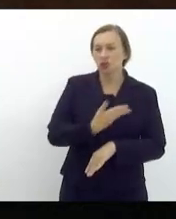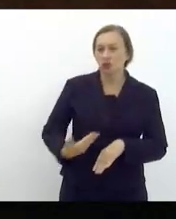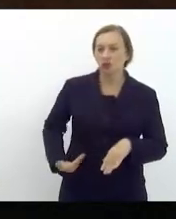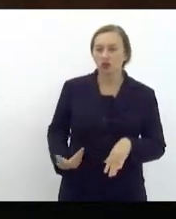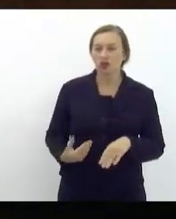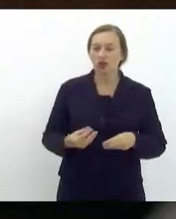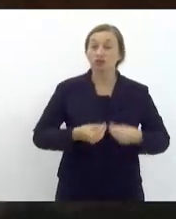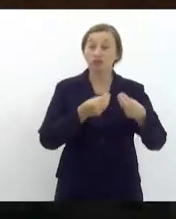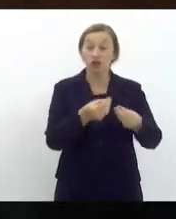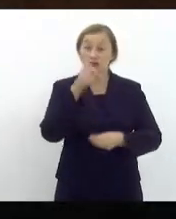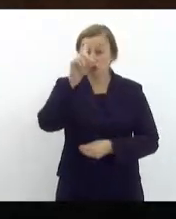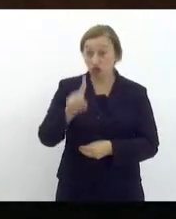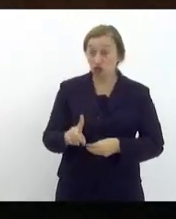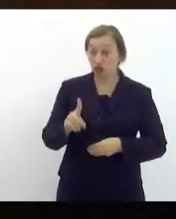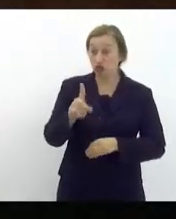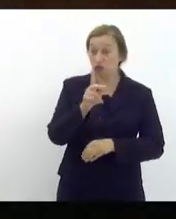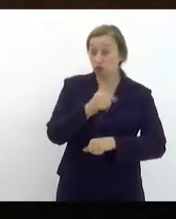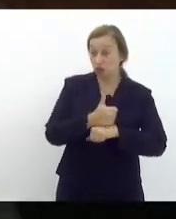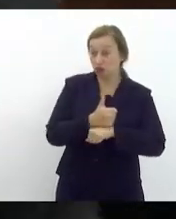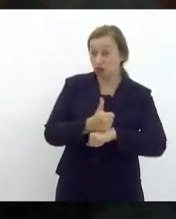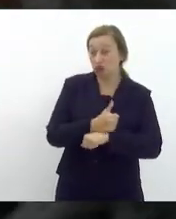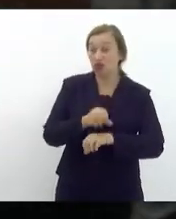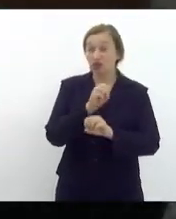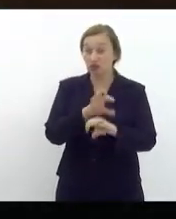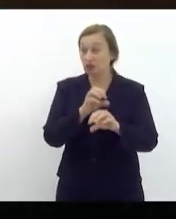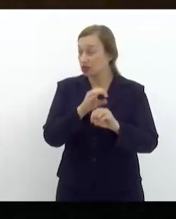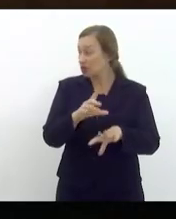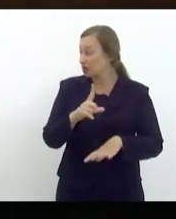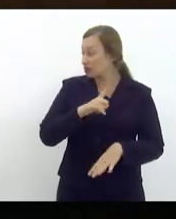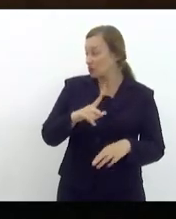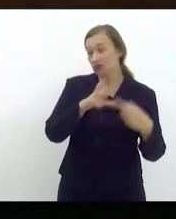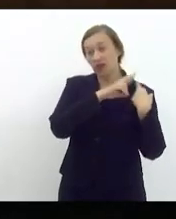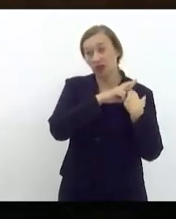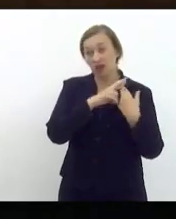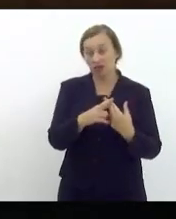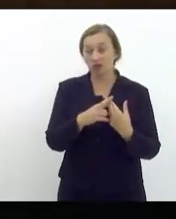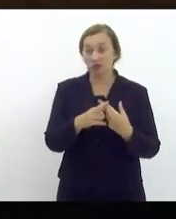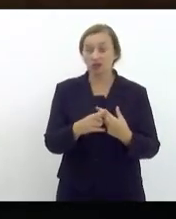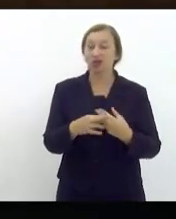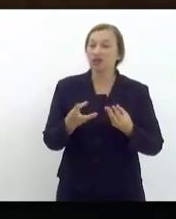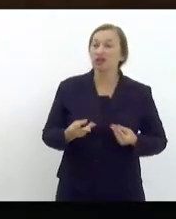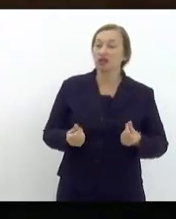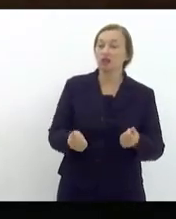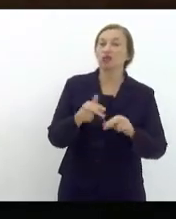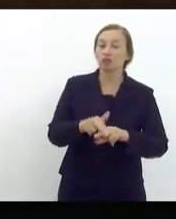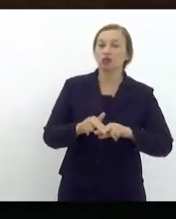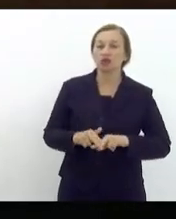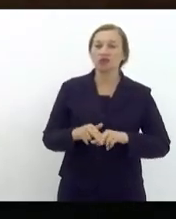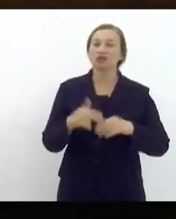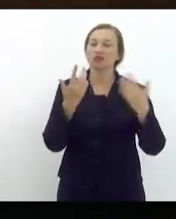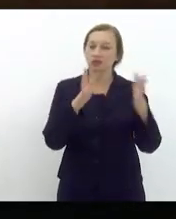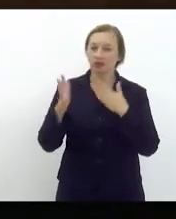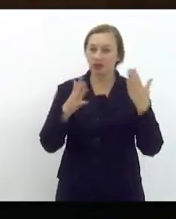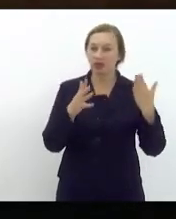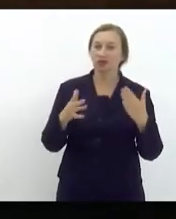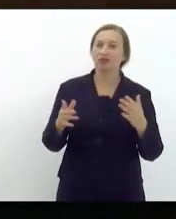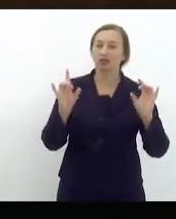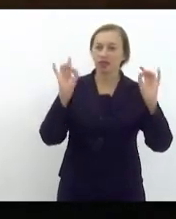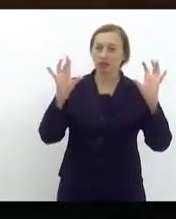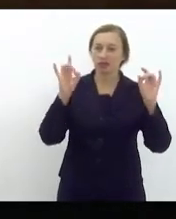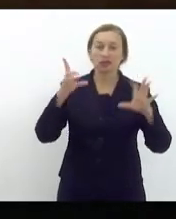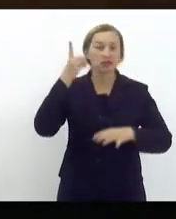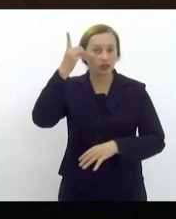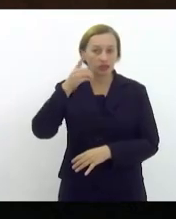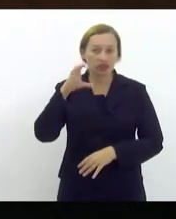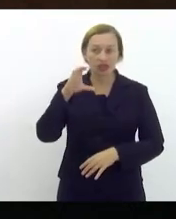seu direito Então temos que ter essa responsabilidade e essa sensibilidade então por isso que eu faço aqui essa saudação especial a